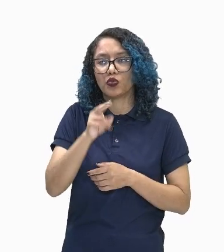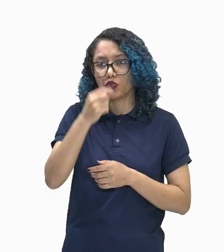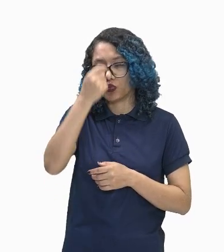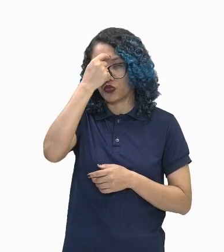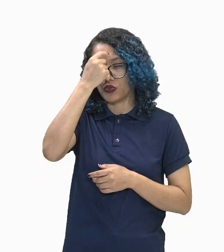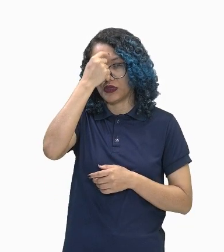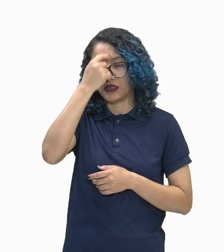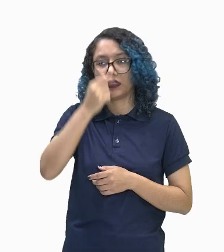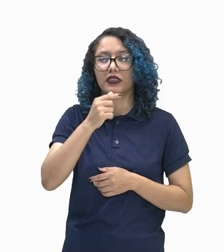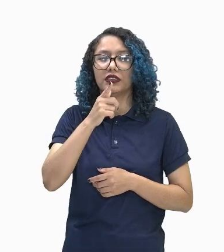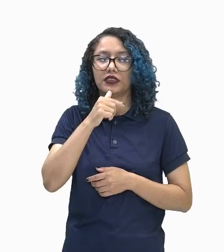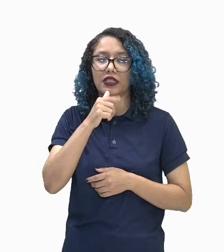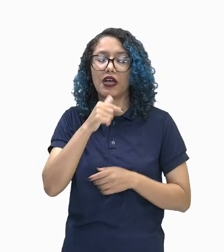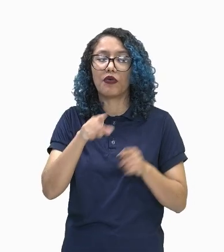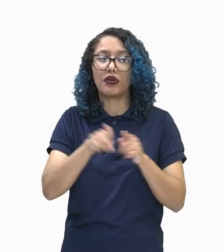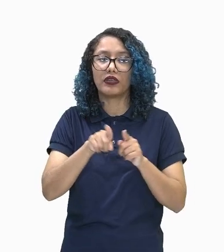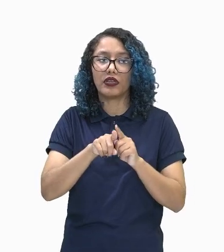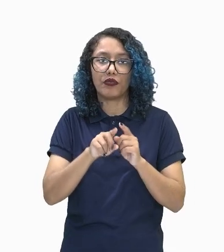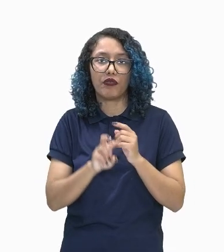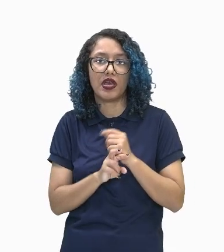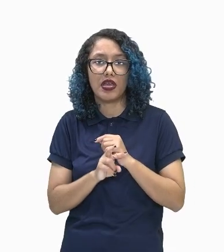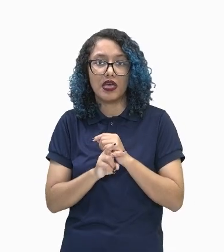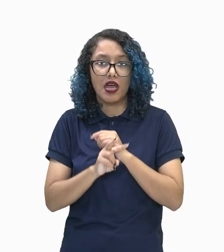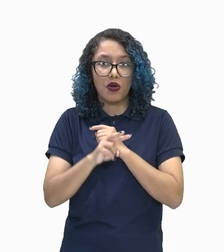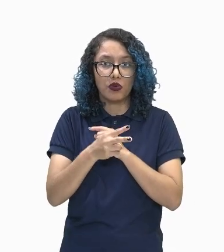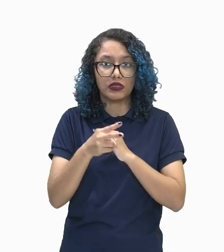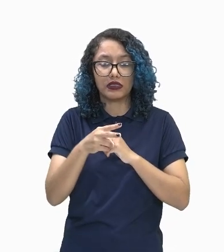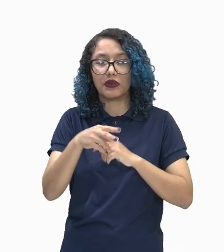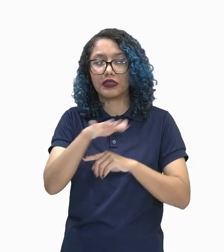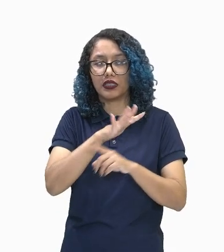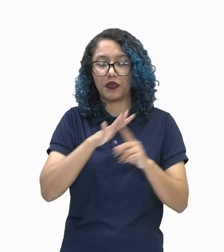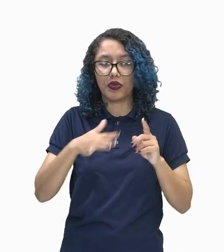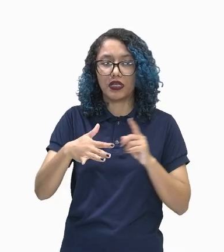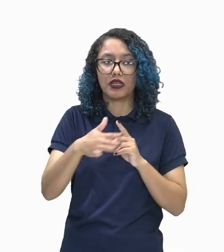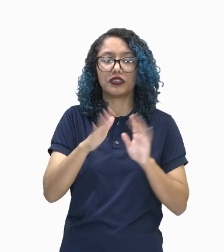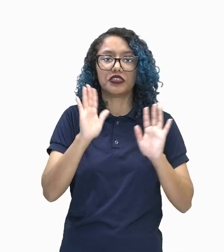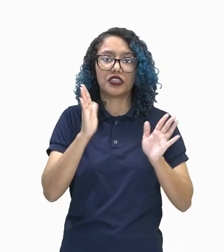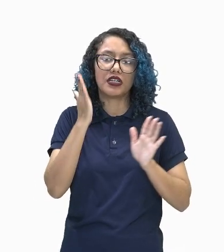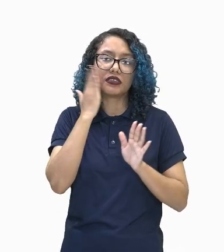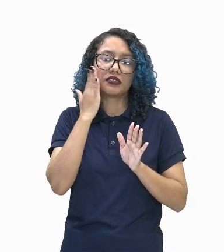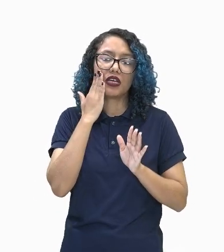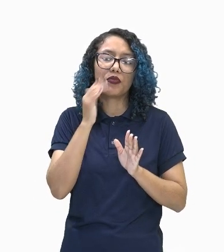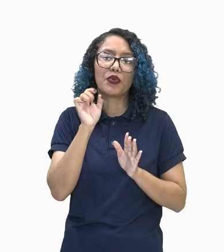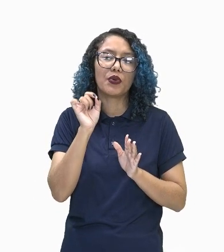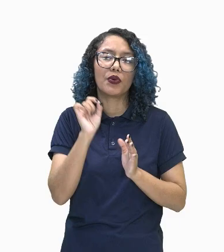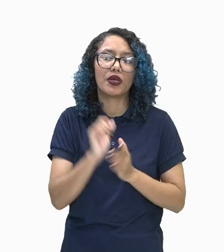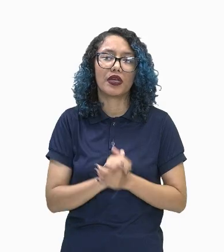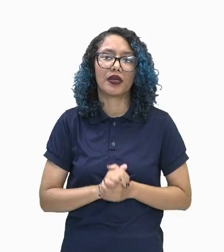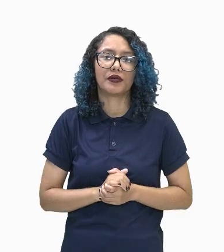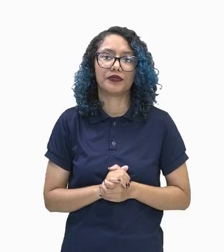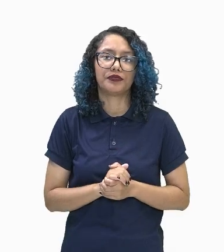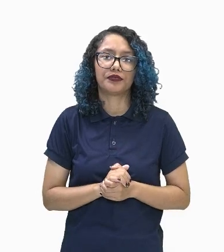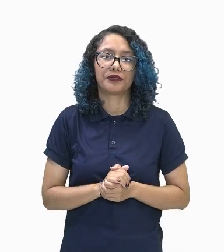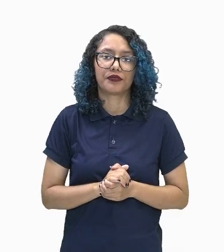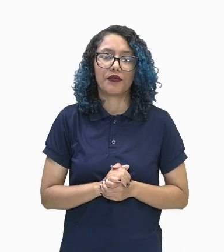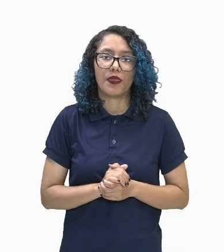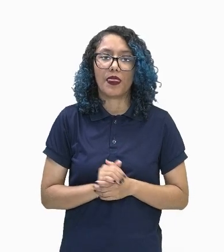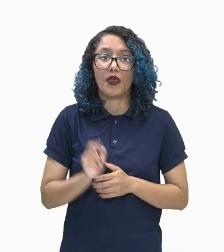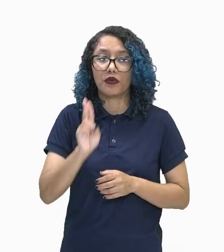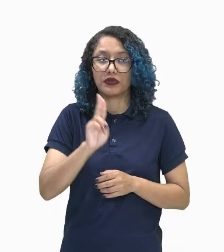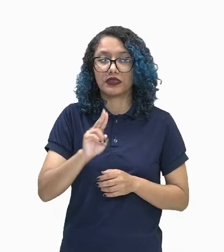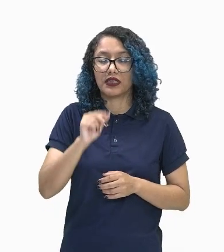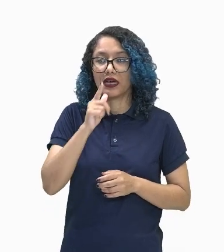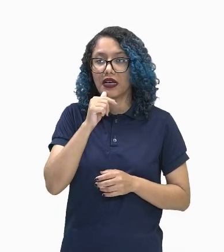suas implicações ambientais, a gente já vai saber como eu posso utilizar a água de